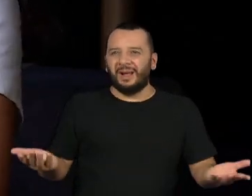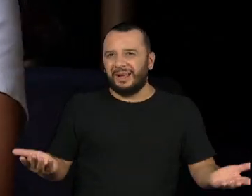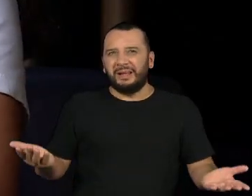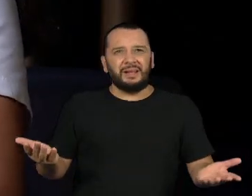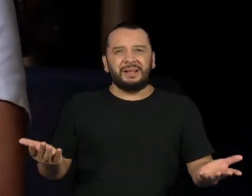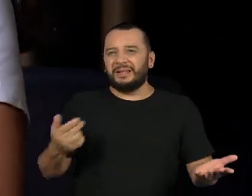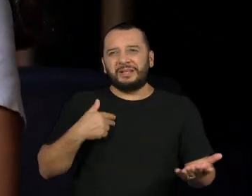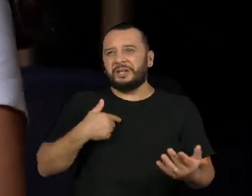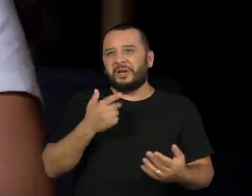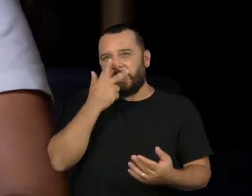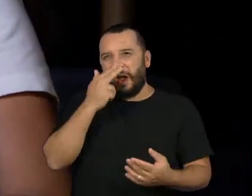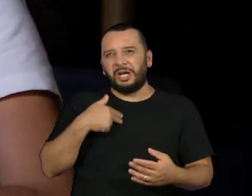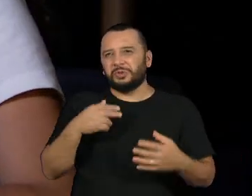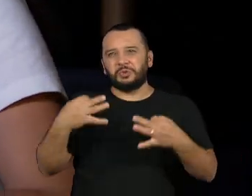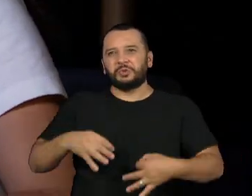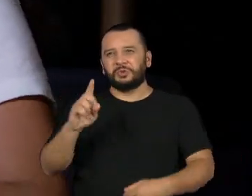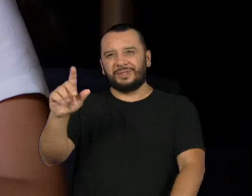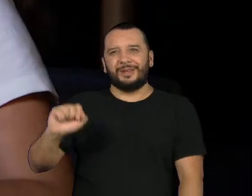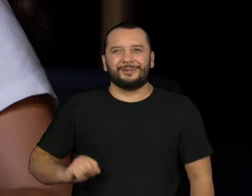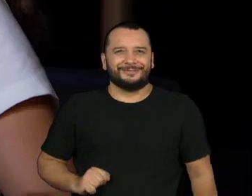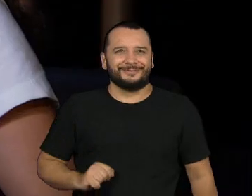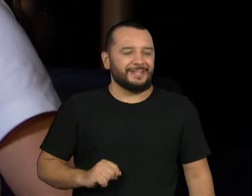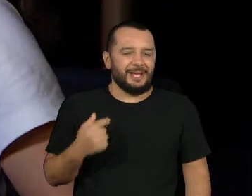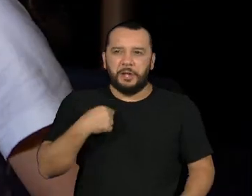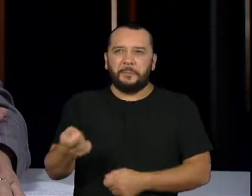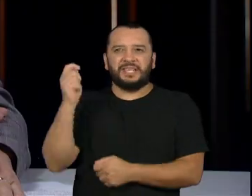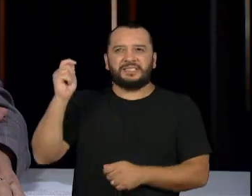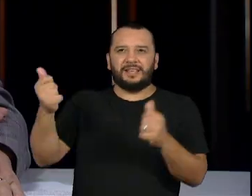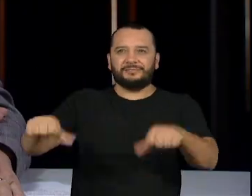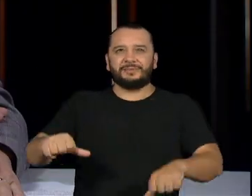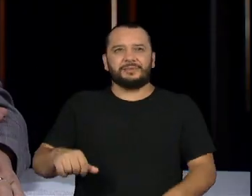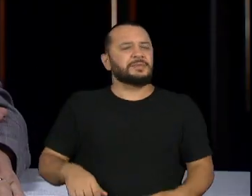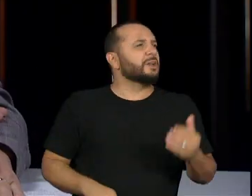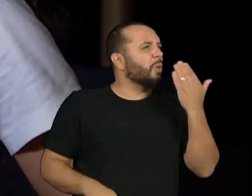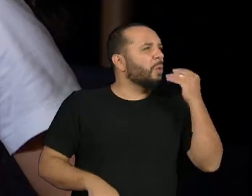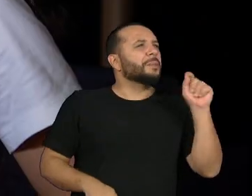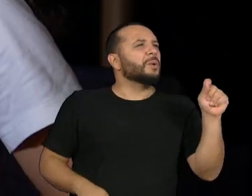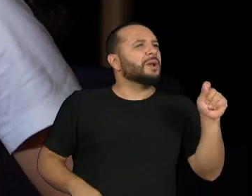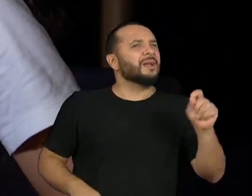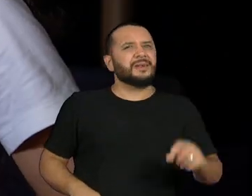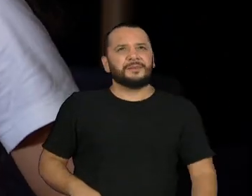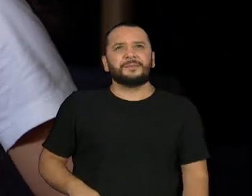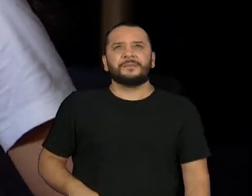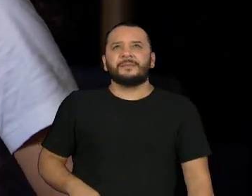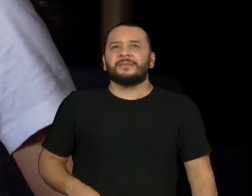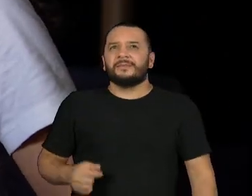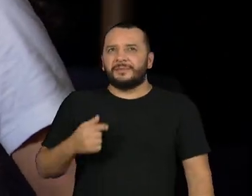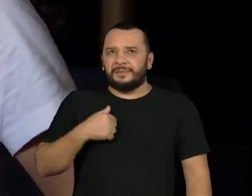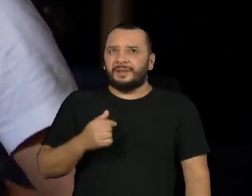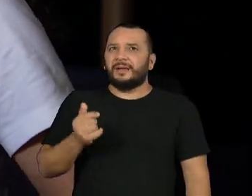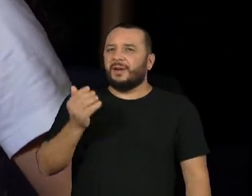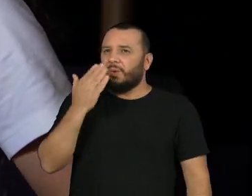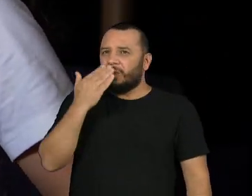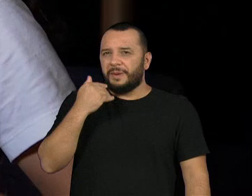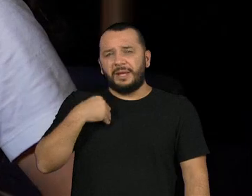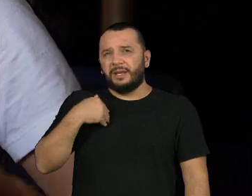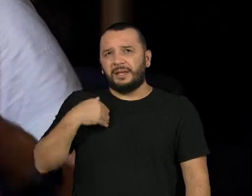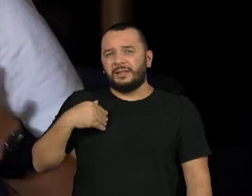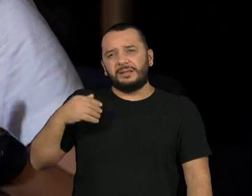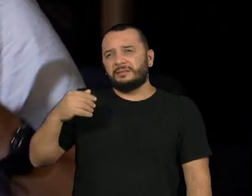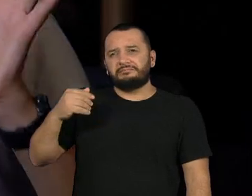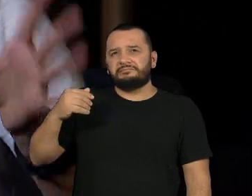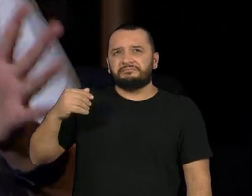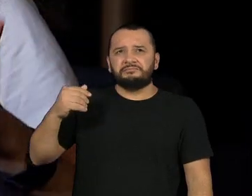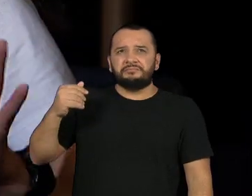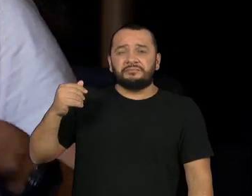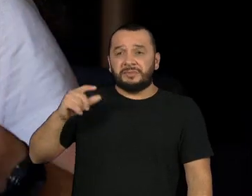eu não acho justo. Enfim, aí eu não pesquei. E aí você comia o quê? Eu comia, assim, comidas do dia a dia. A gente fez